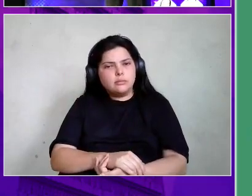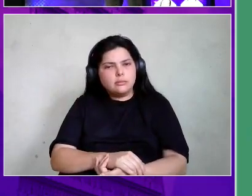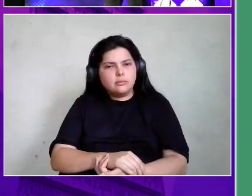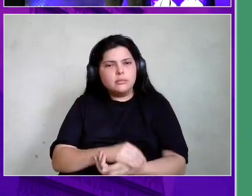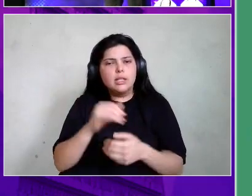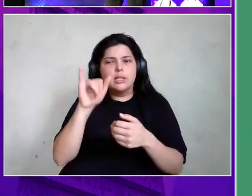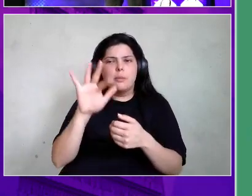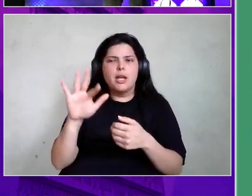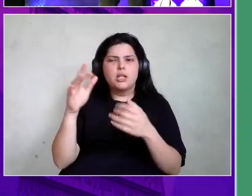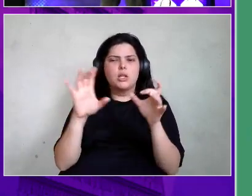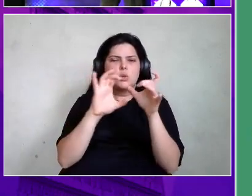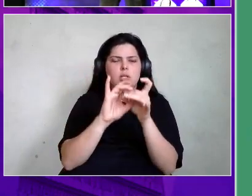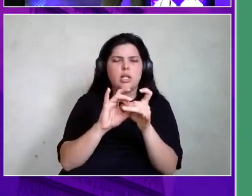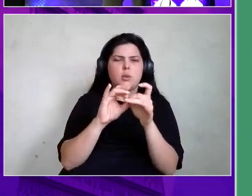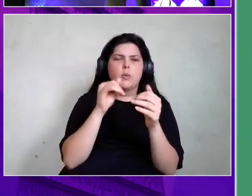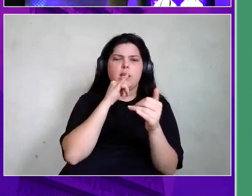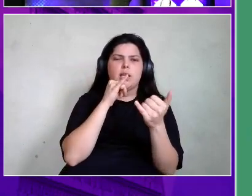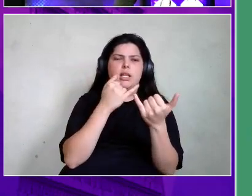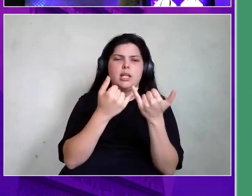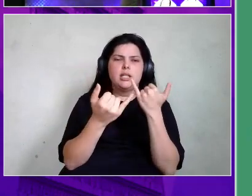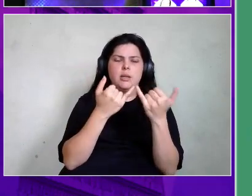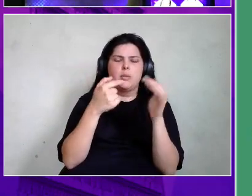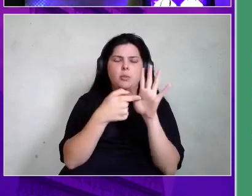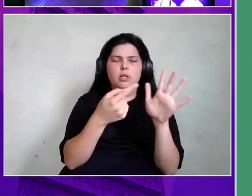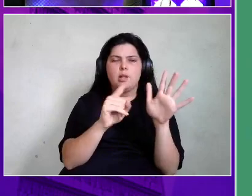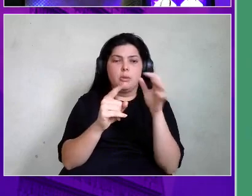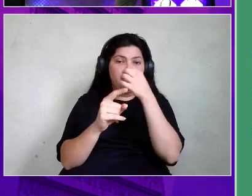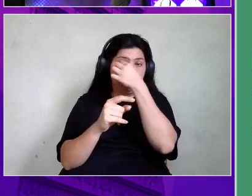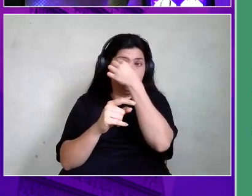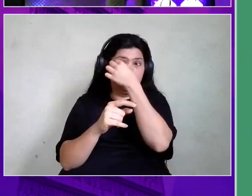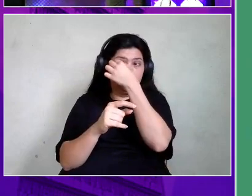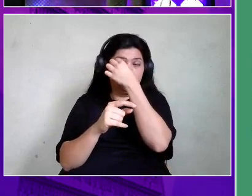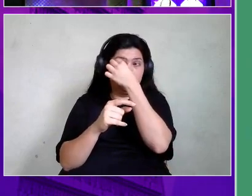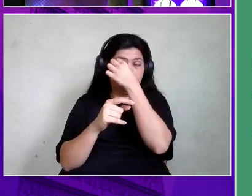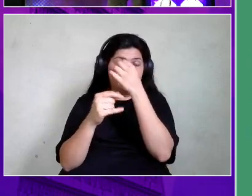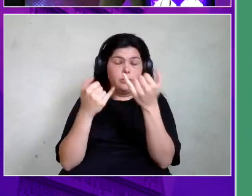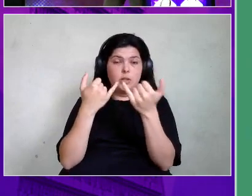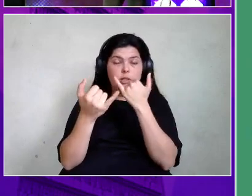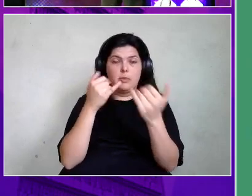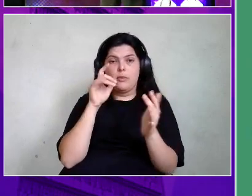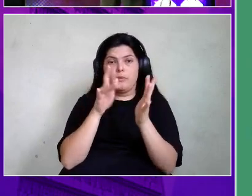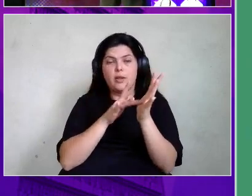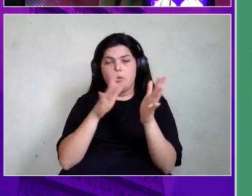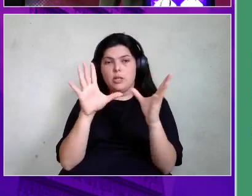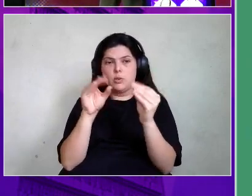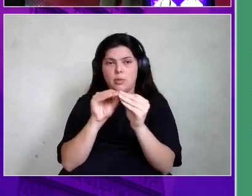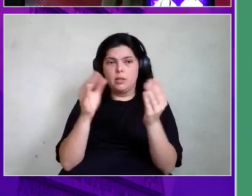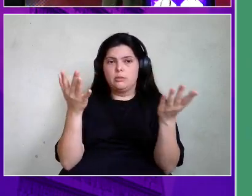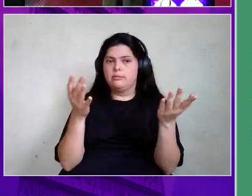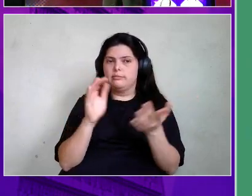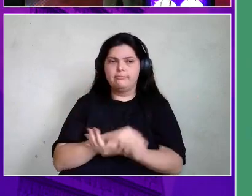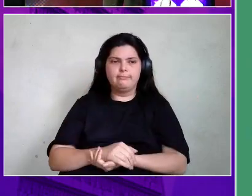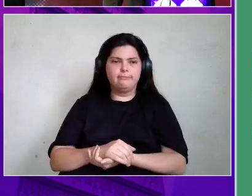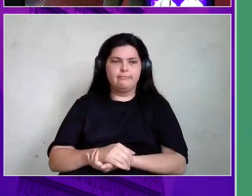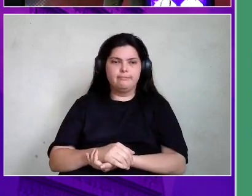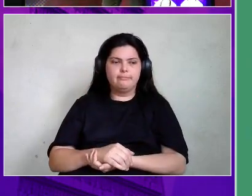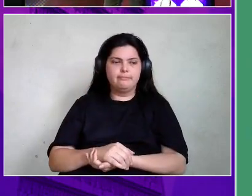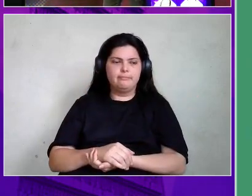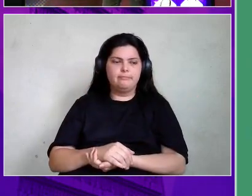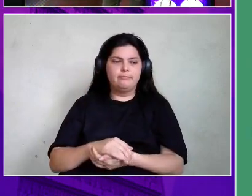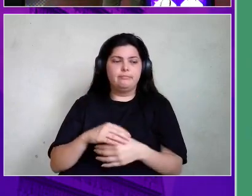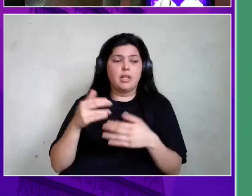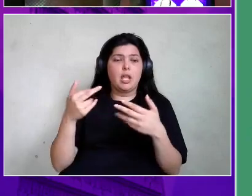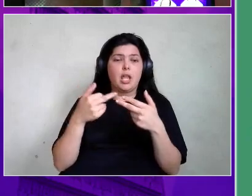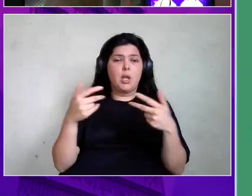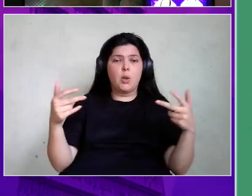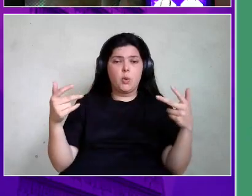associada com esse exemplo que eu trouxe, porque, como foi um exemplo mais fictício ali, resumido, mas, enfim, esse tipo de recurso, quase todas as